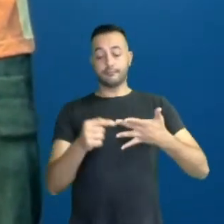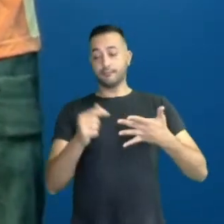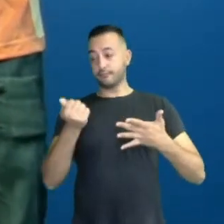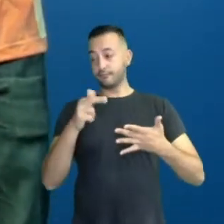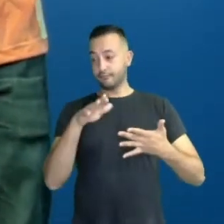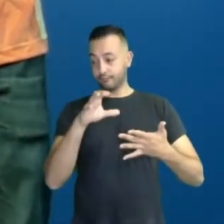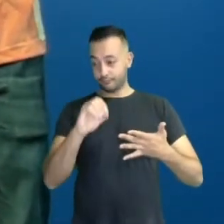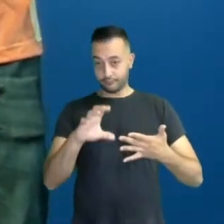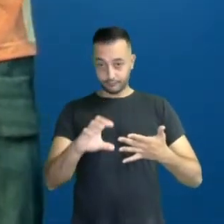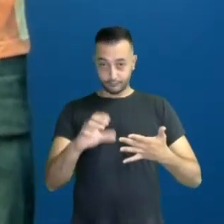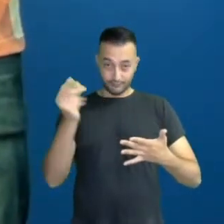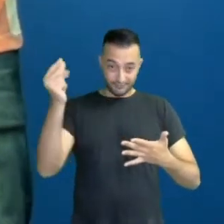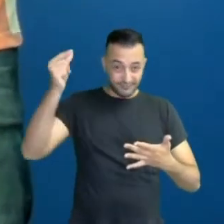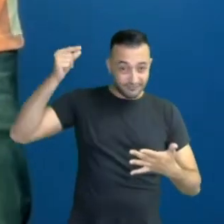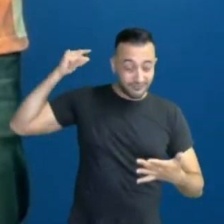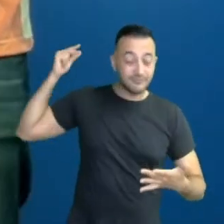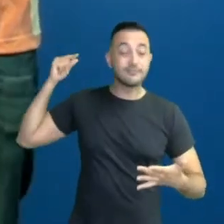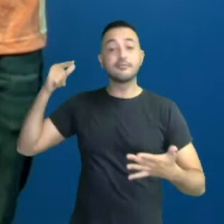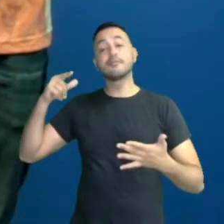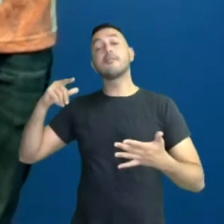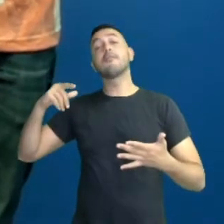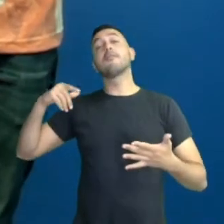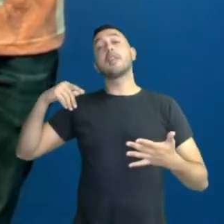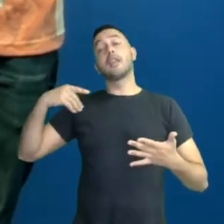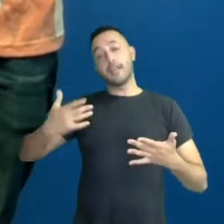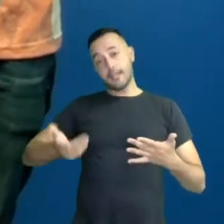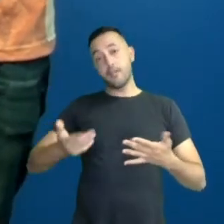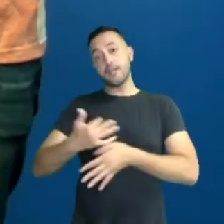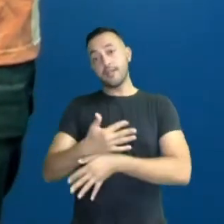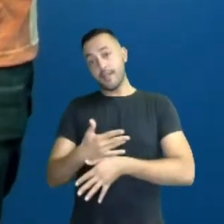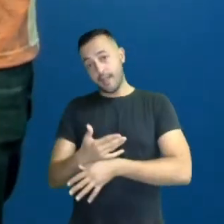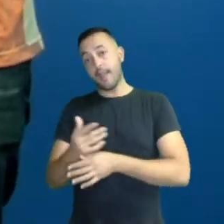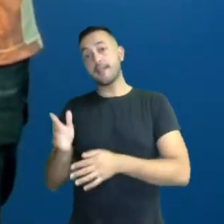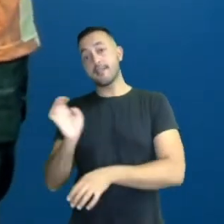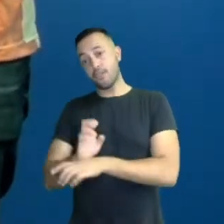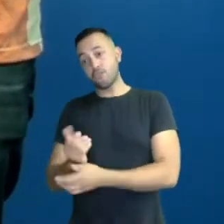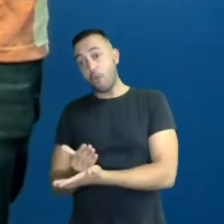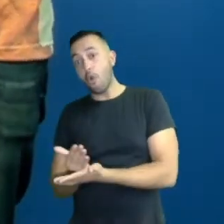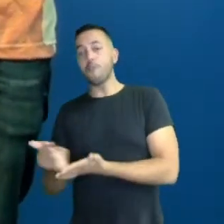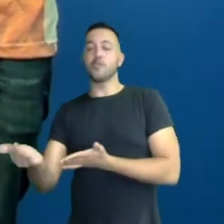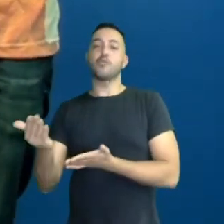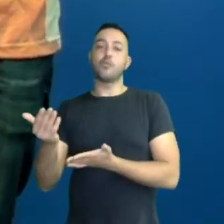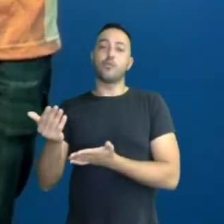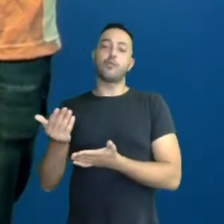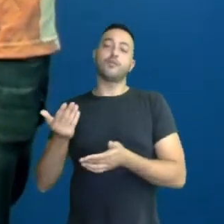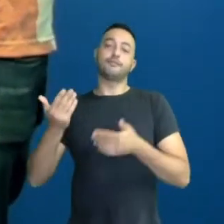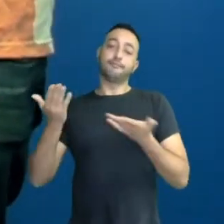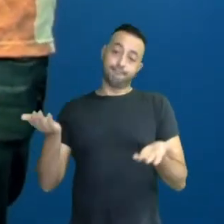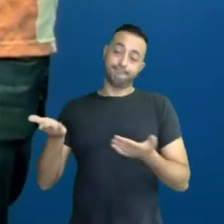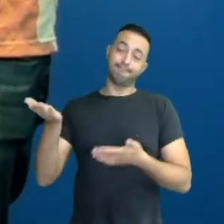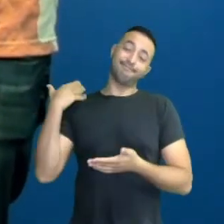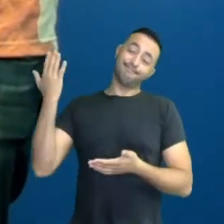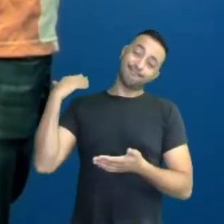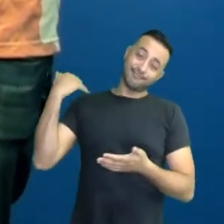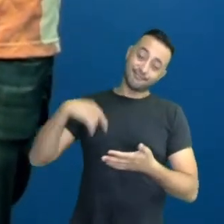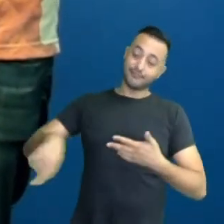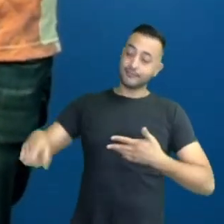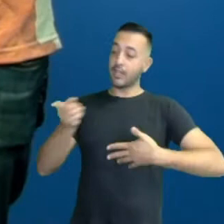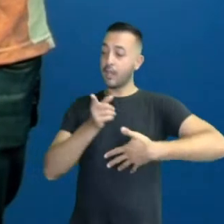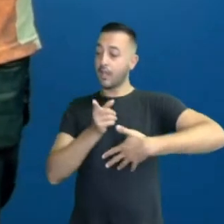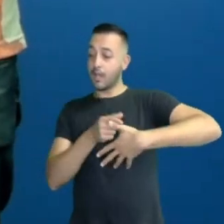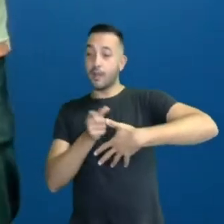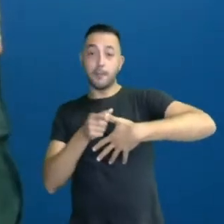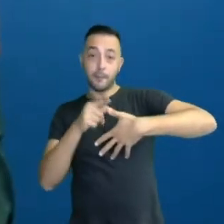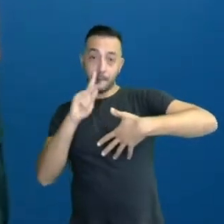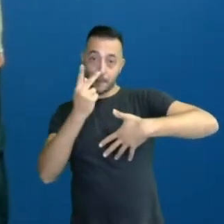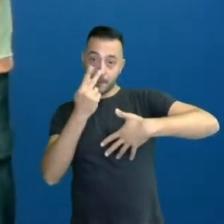depois do período homérico, que as cidades-estados começaram a se desenvolver. Antes, como foi dito lá no pré-homérico,